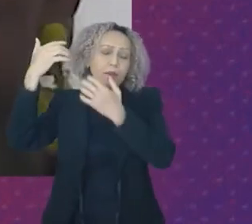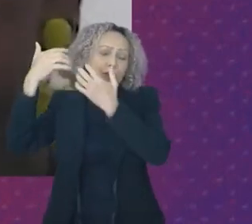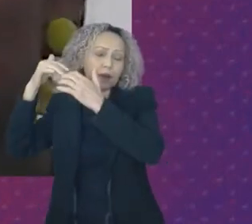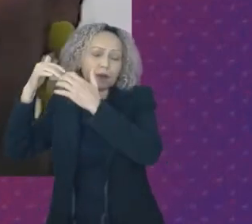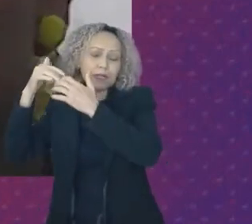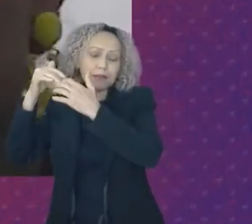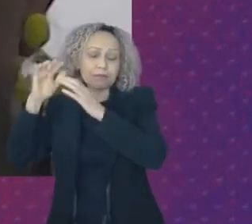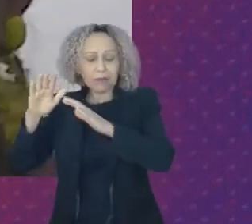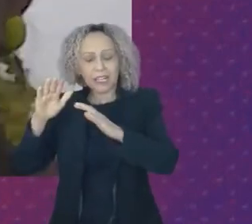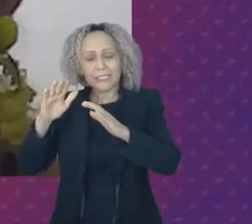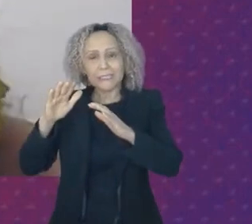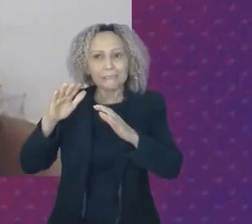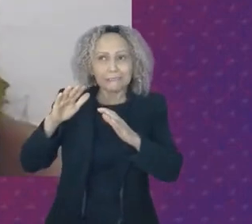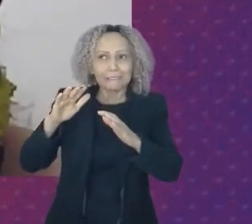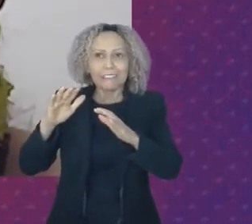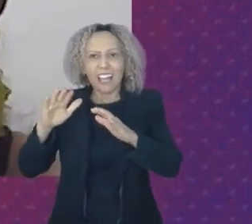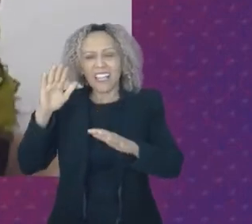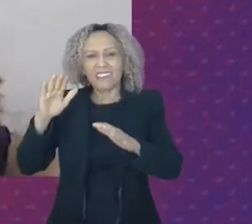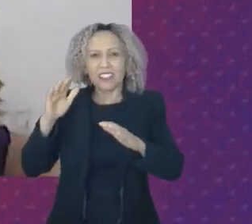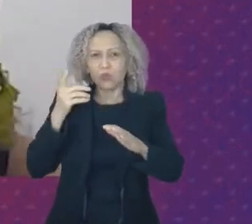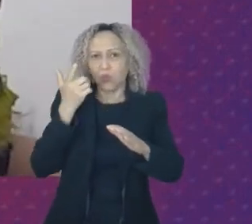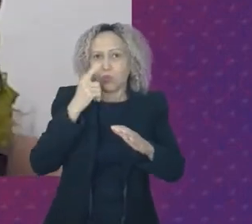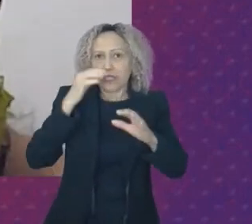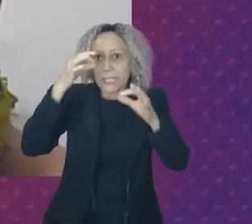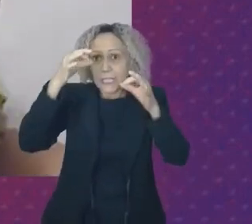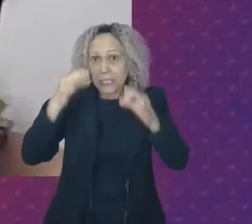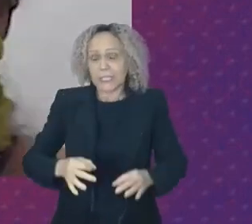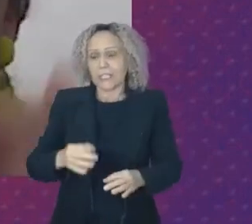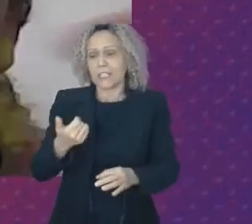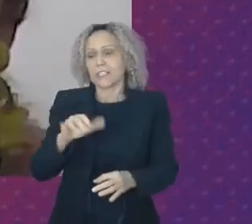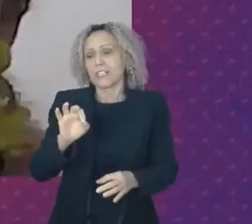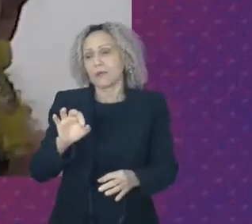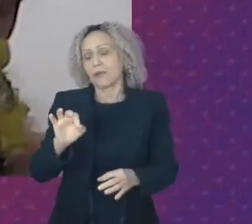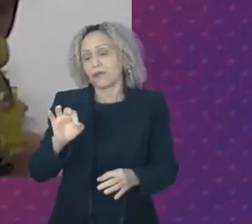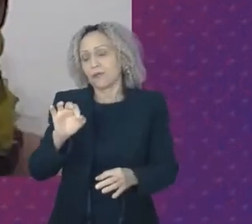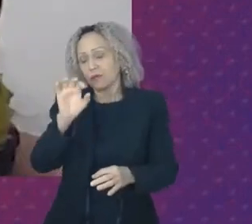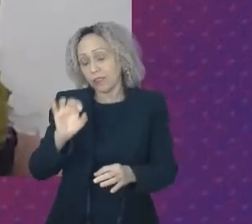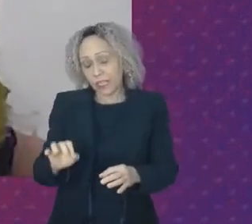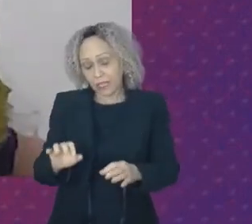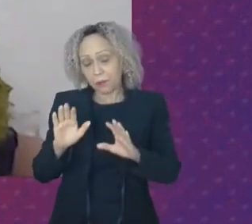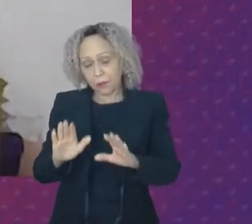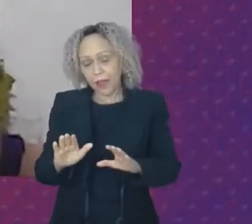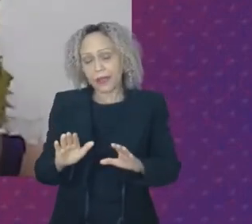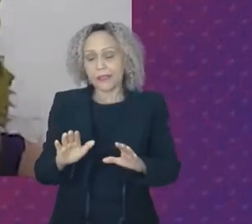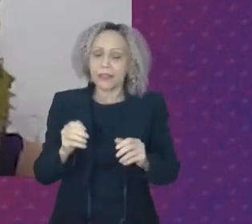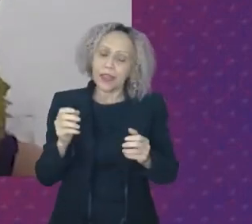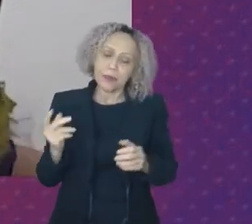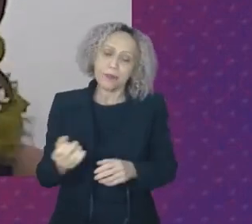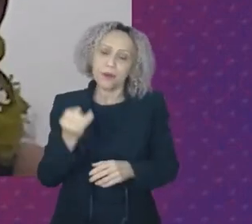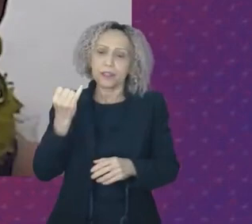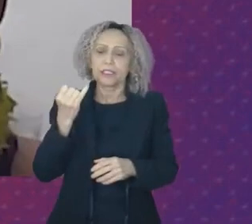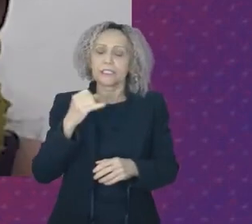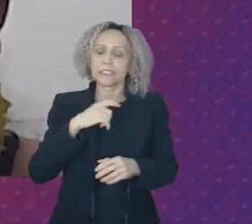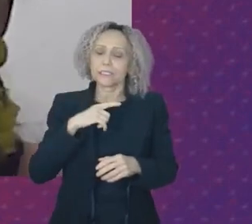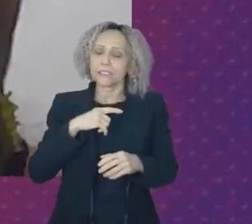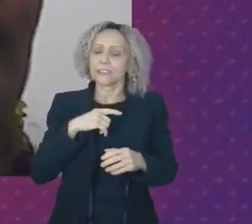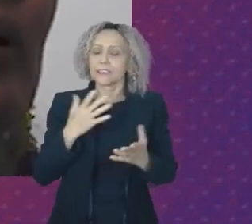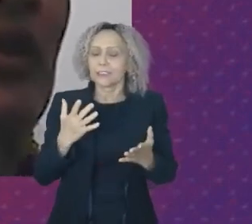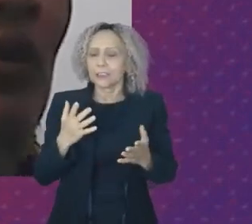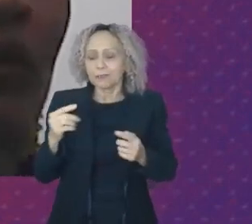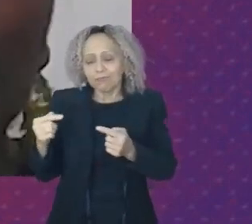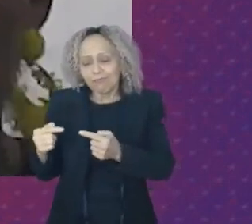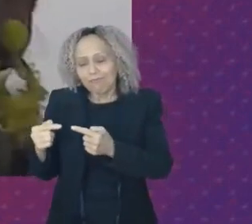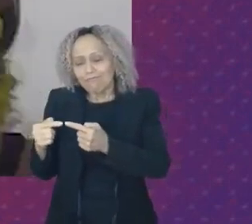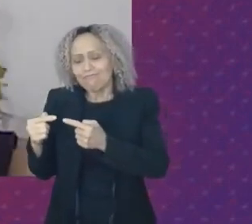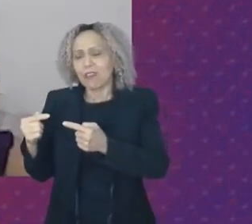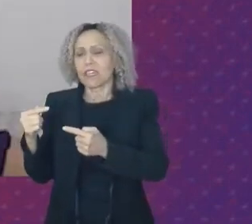próximo possível daquilo que foi idealizado para a campanha. É fundamental que você tenha uma sombra,